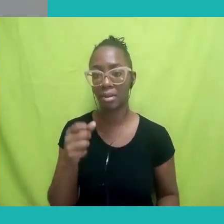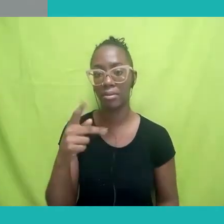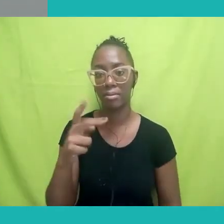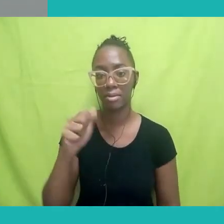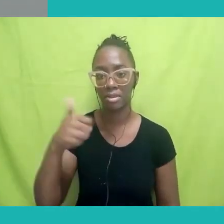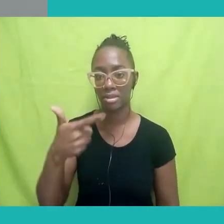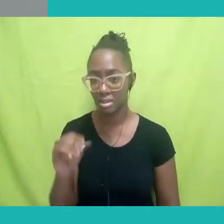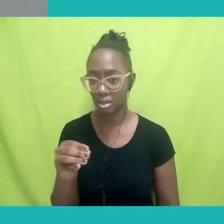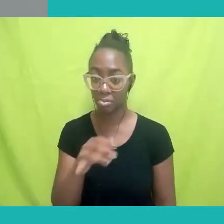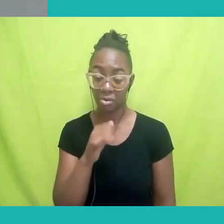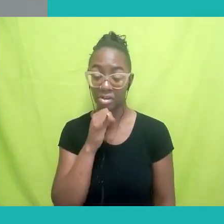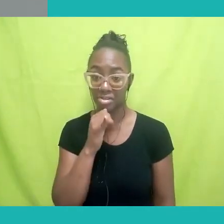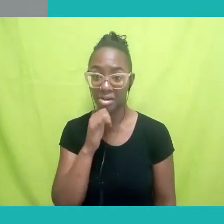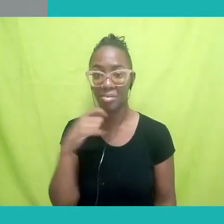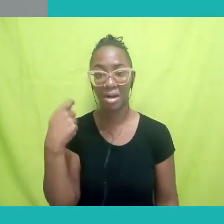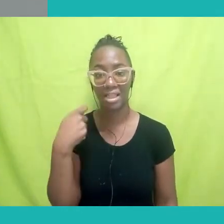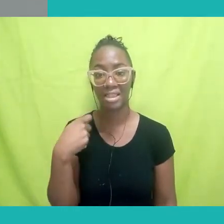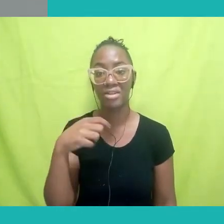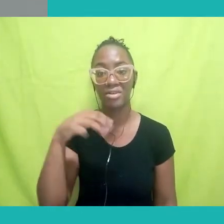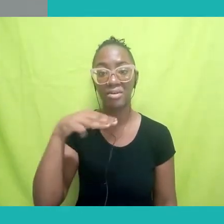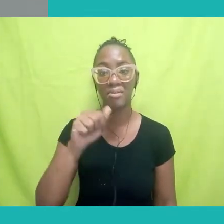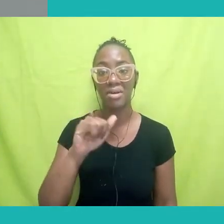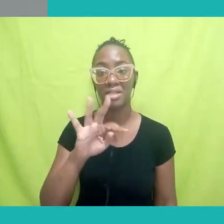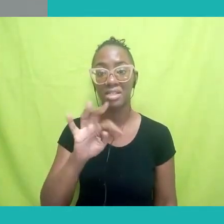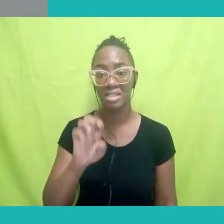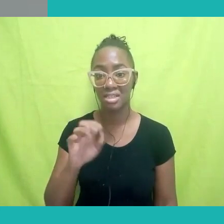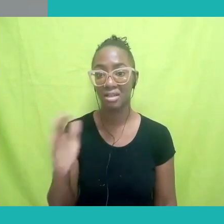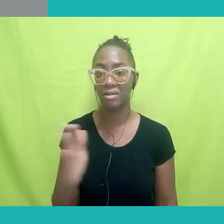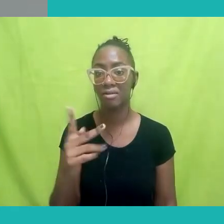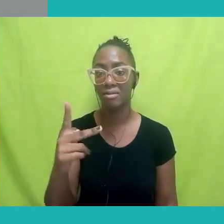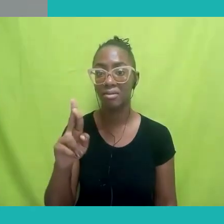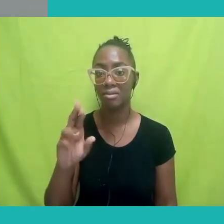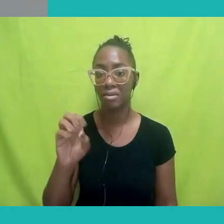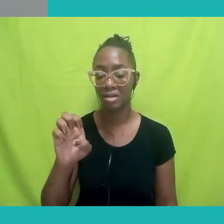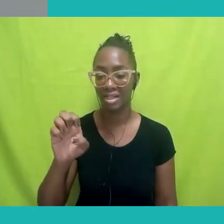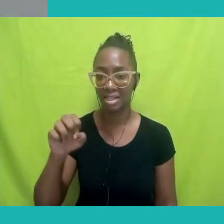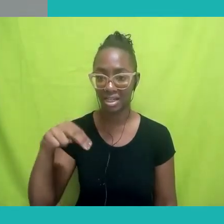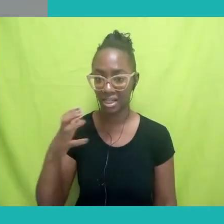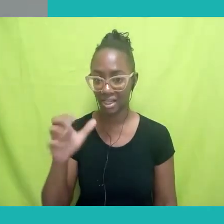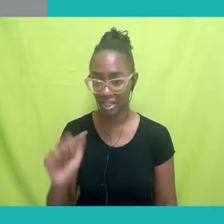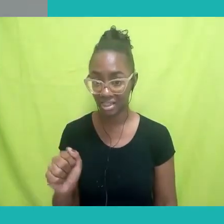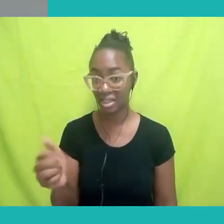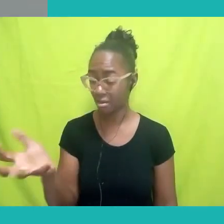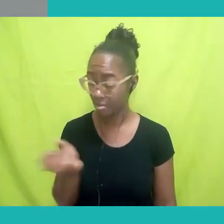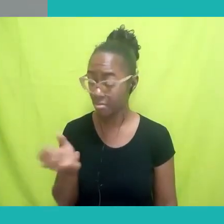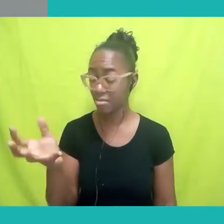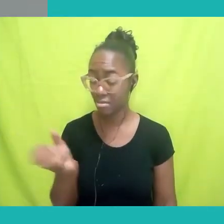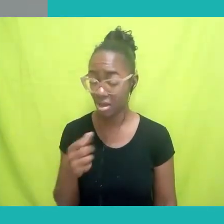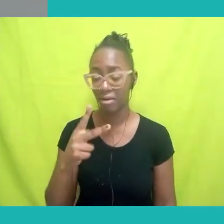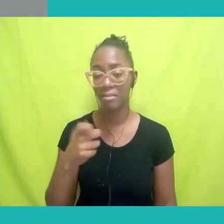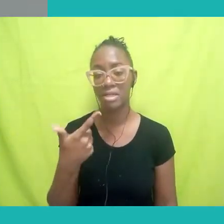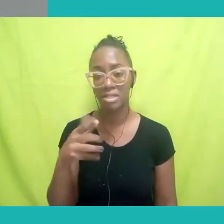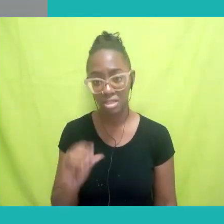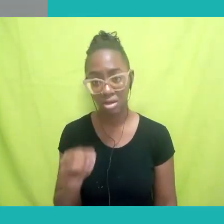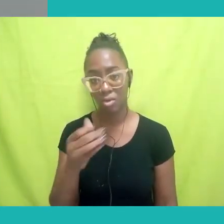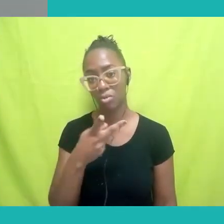né, que também recebe pensão até hoje do seu pai, né? Então, na verdade, acho que a gente